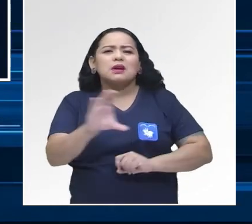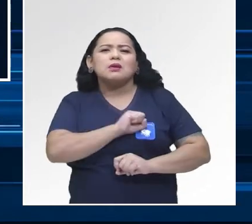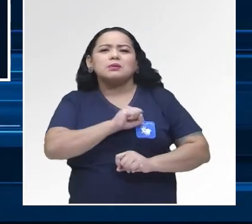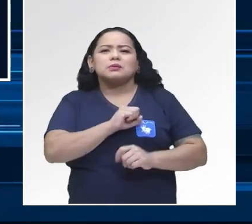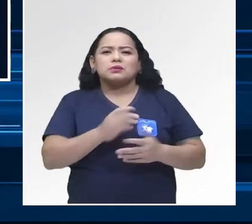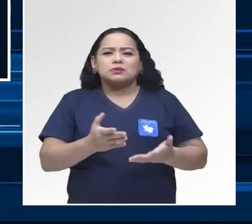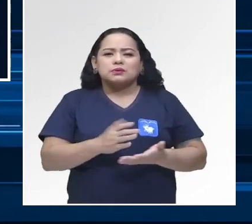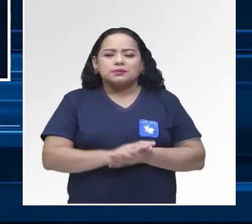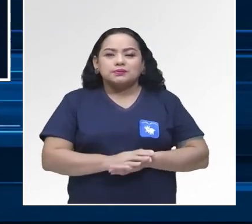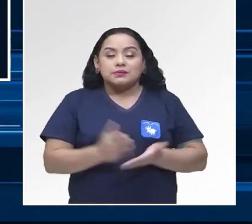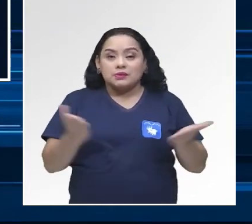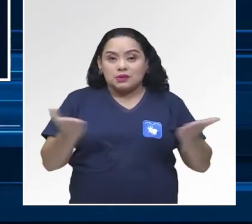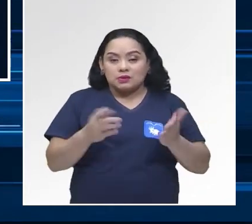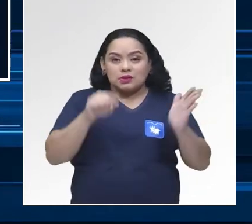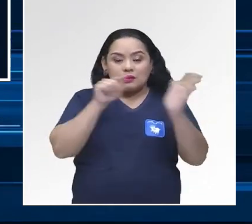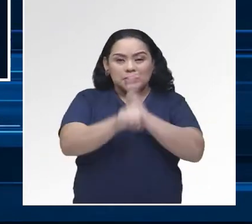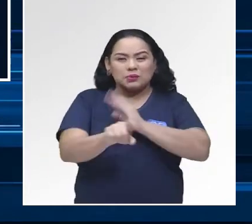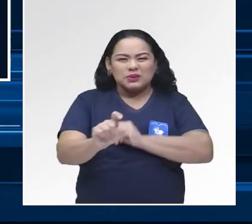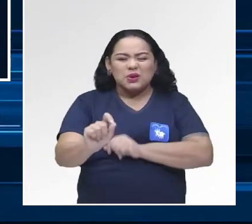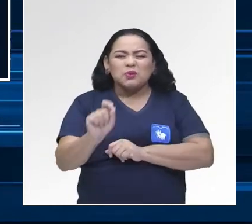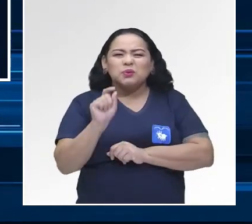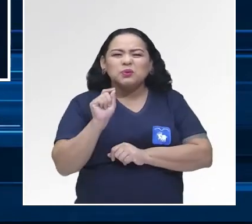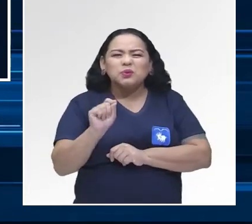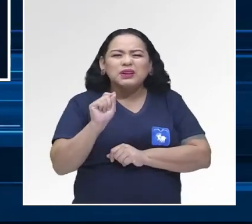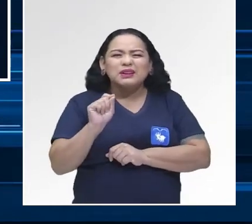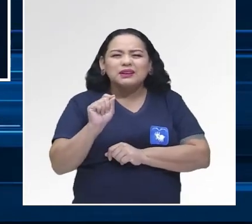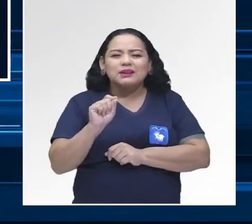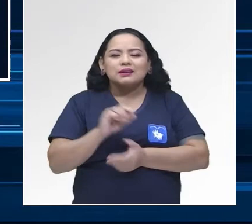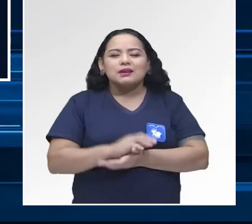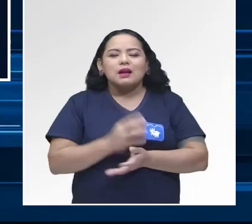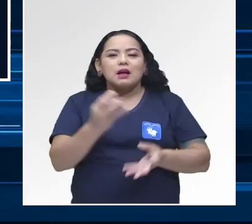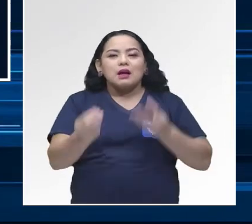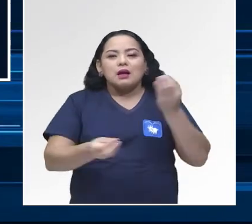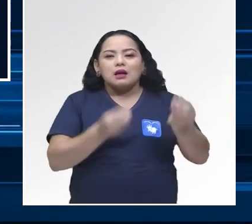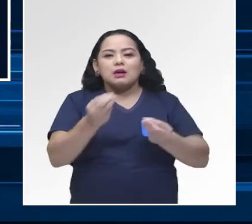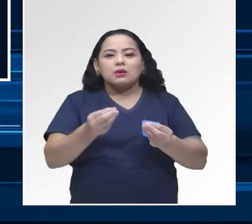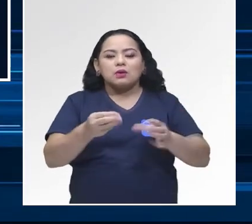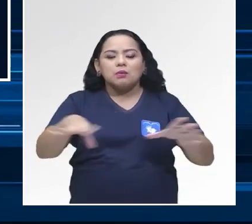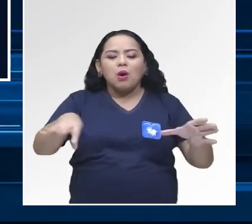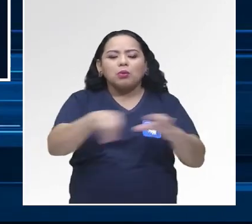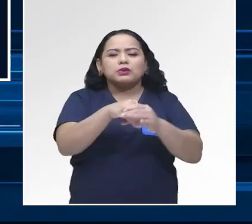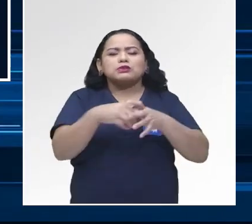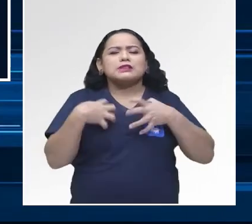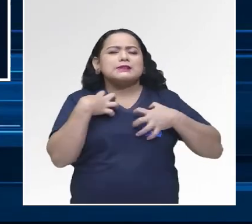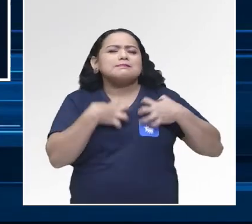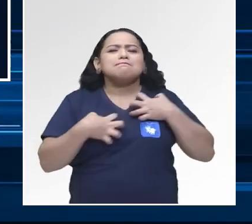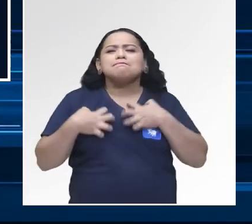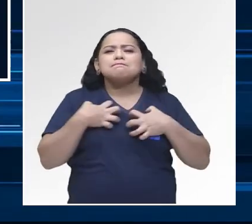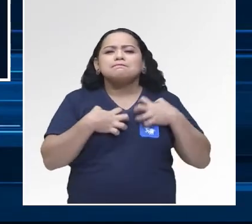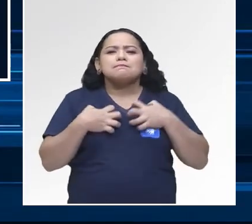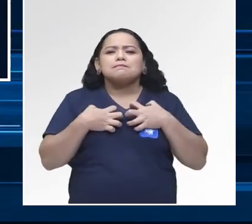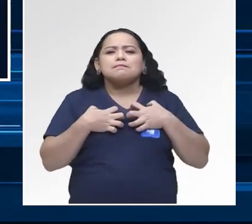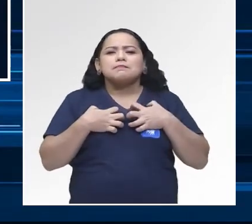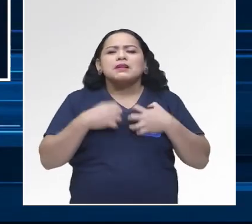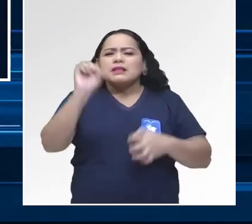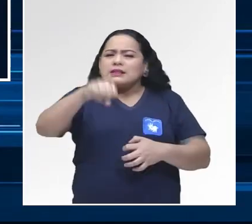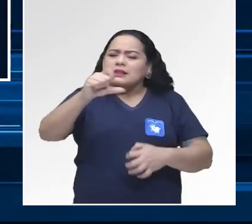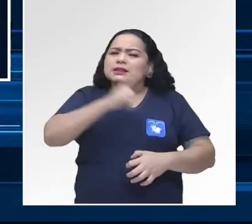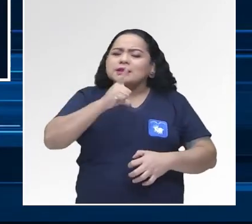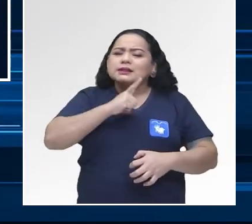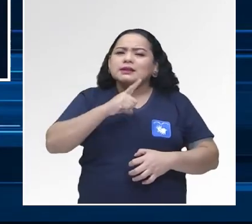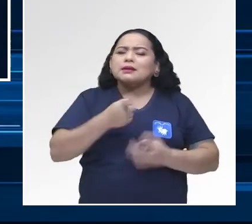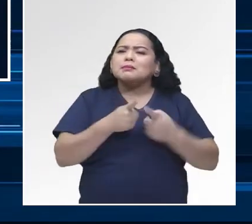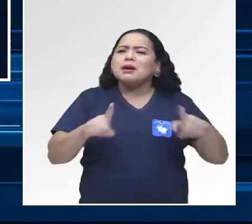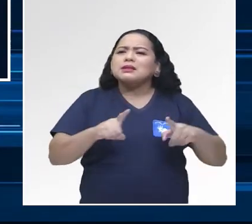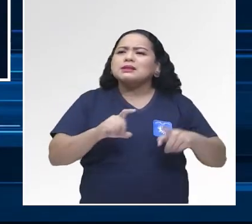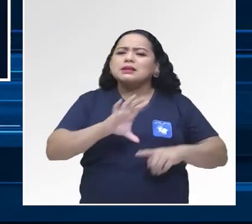Então, a pergunta pelo o que é algo que está dentro dessa inquietude. Ela existe, eu sei que está ali, mas o que é